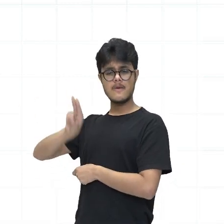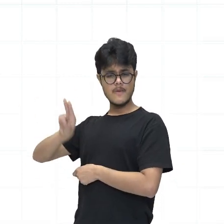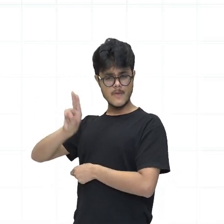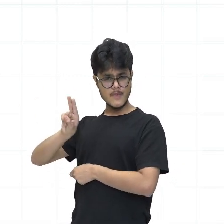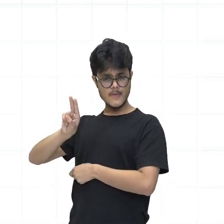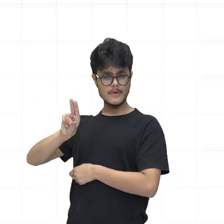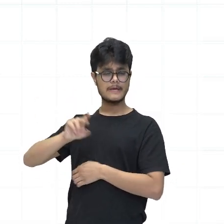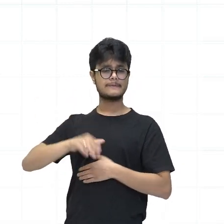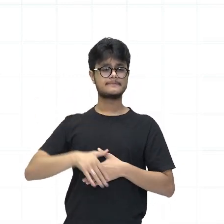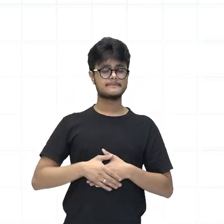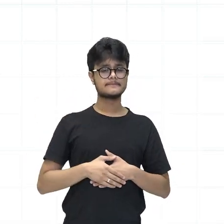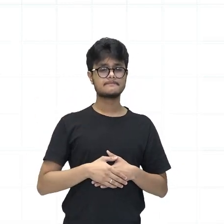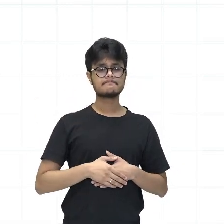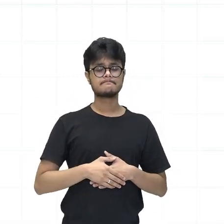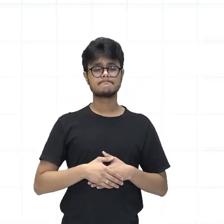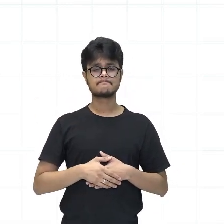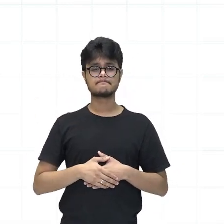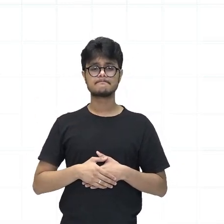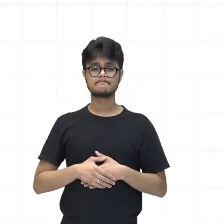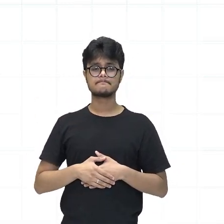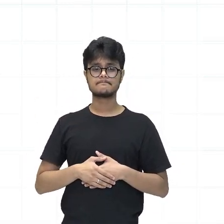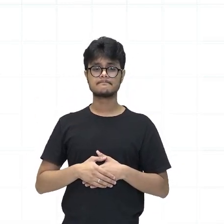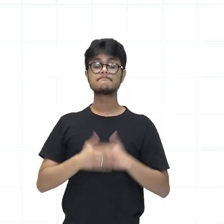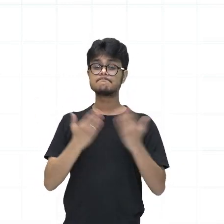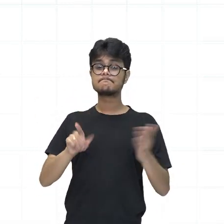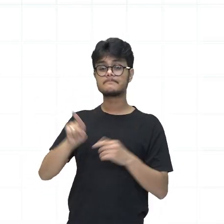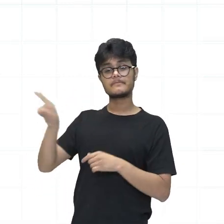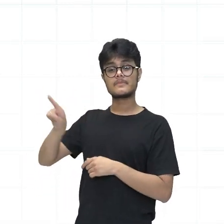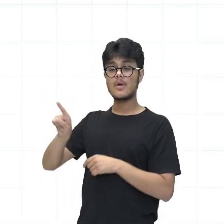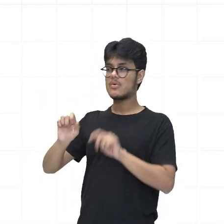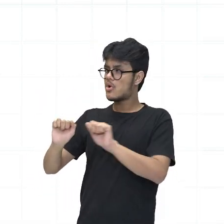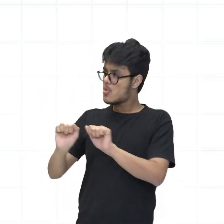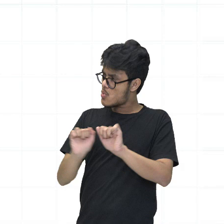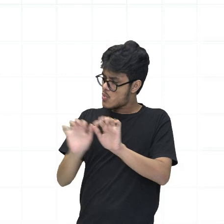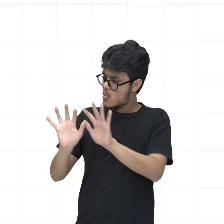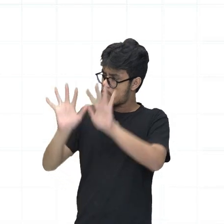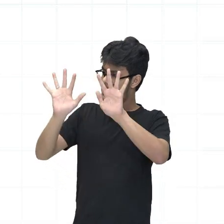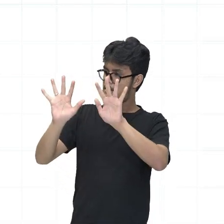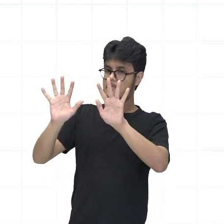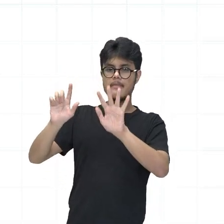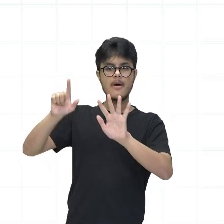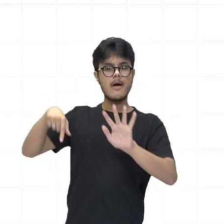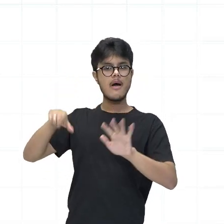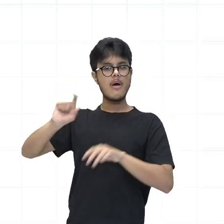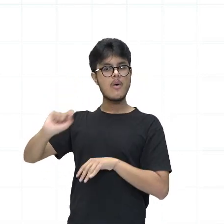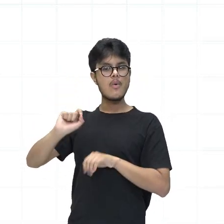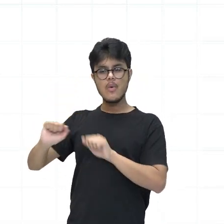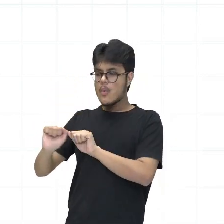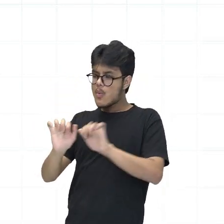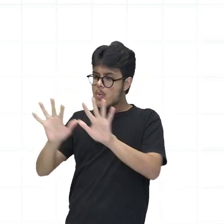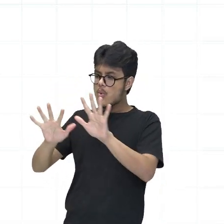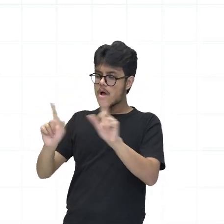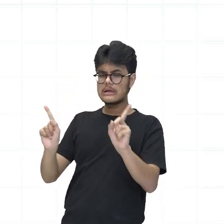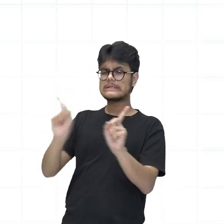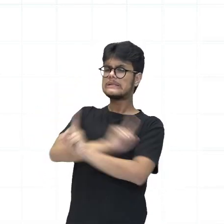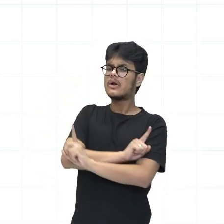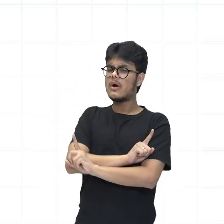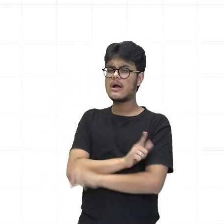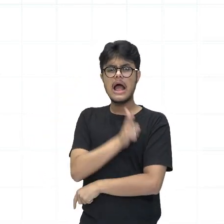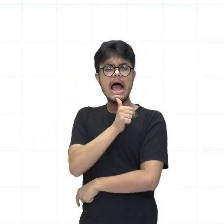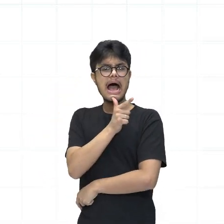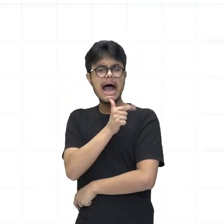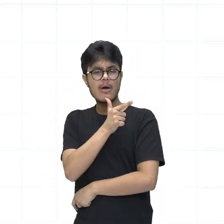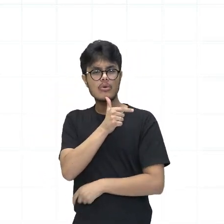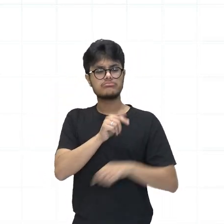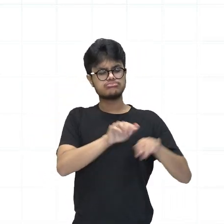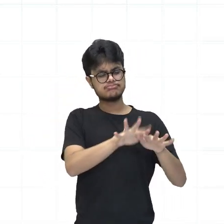descoberto, que a produção do vapor, essa mudança ali de estado físico da água